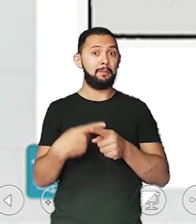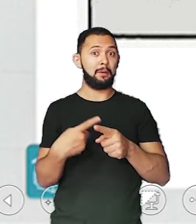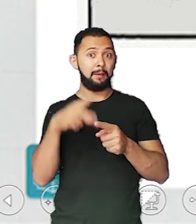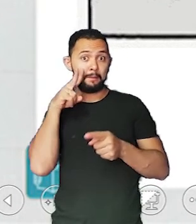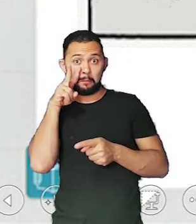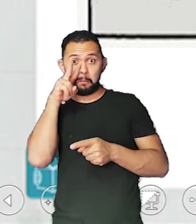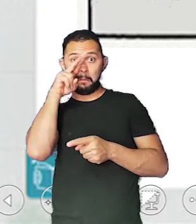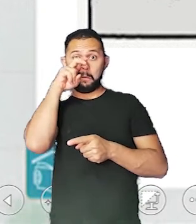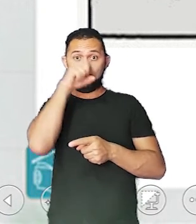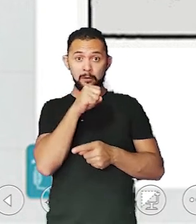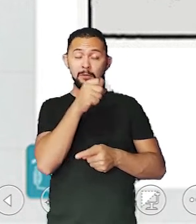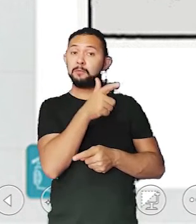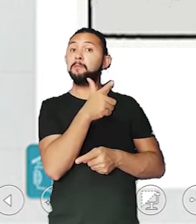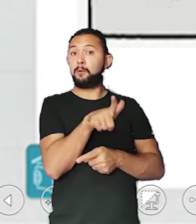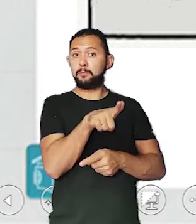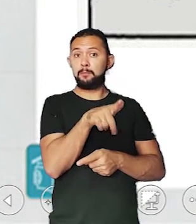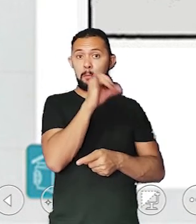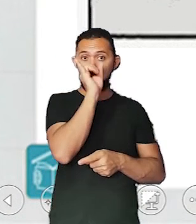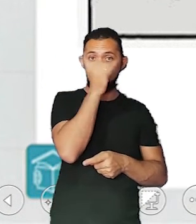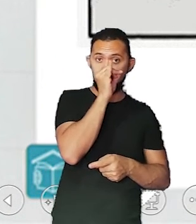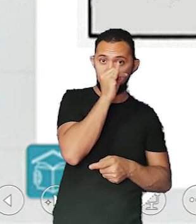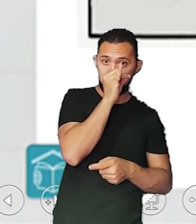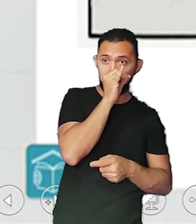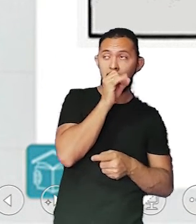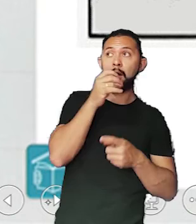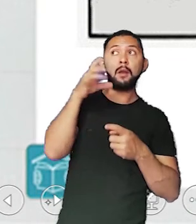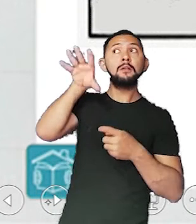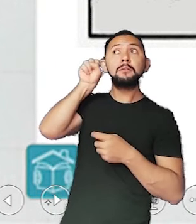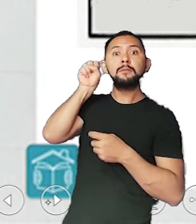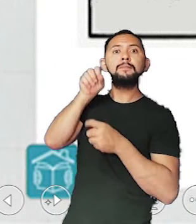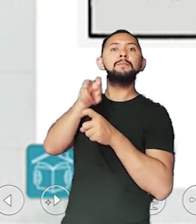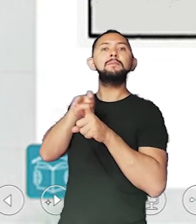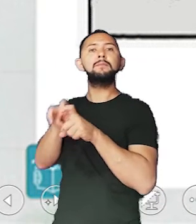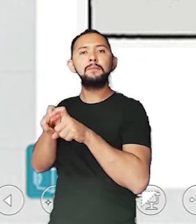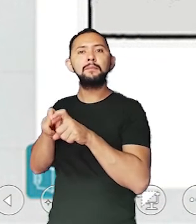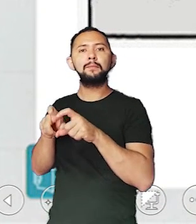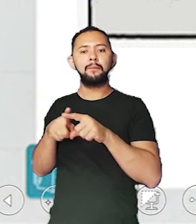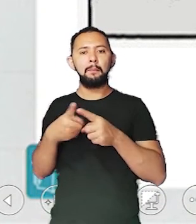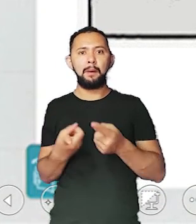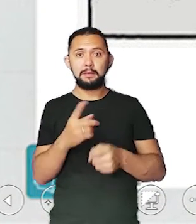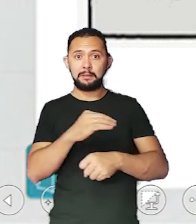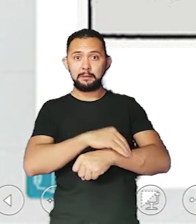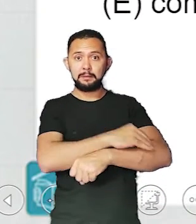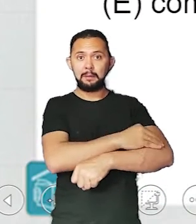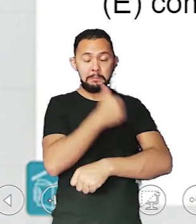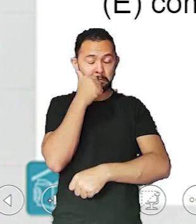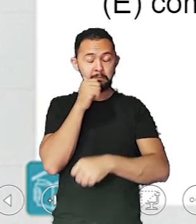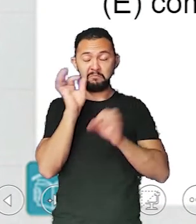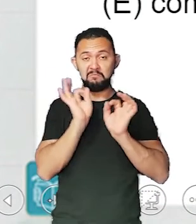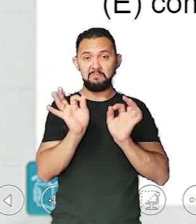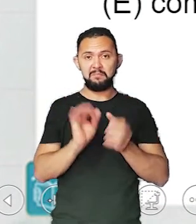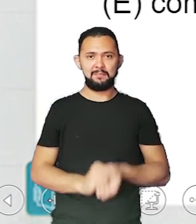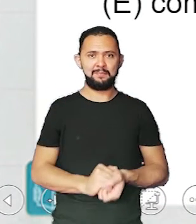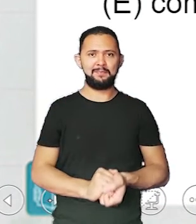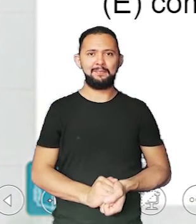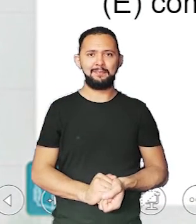foi de outros animais, né? Não foi das fêmeas da espécie dele mesmo, não. Então, gente, vamos analisar, né, o que ele